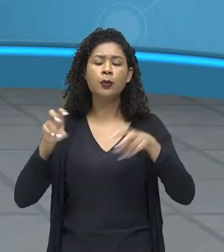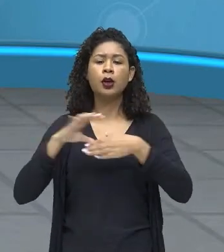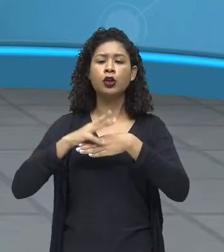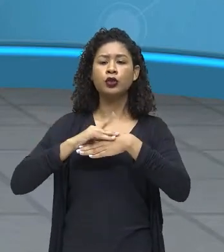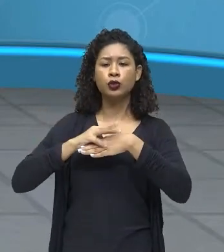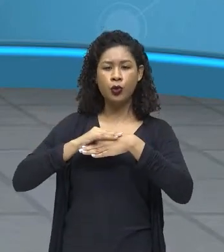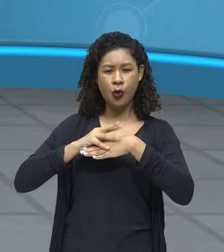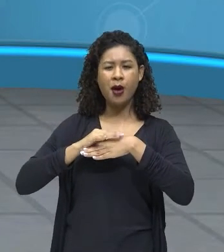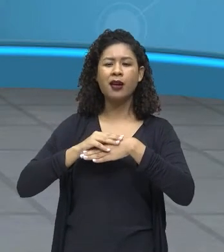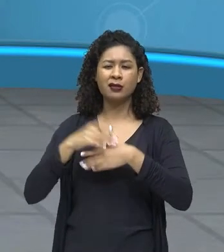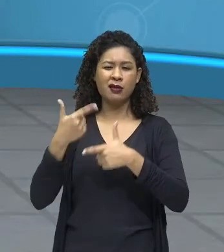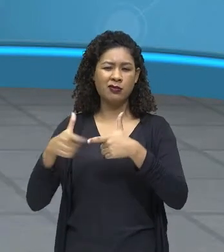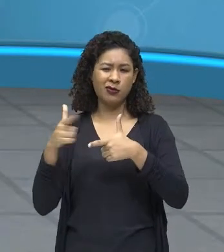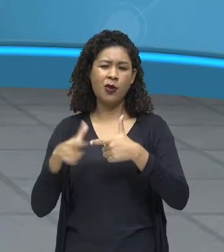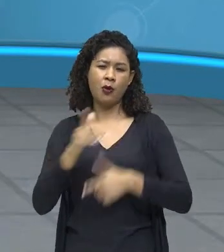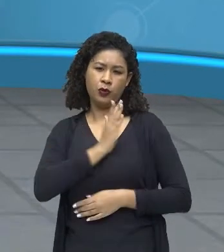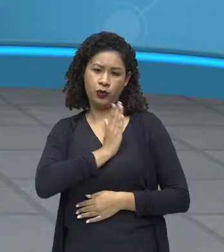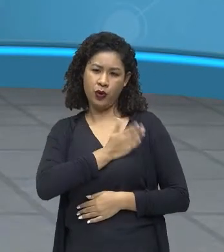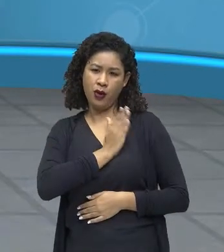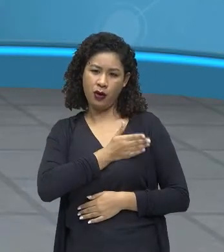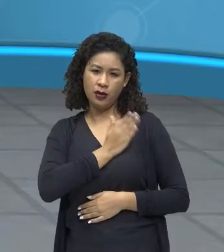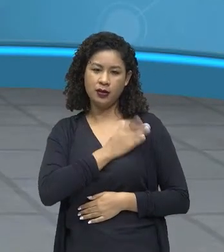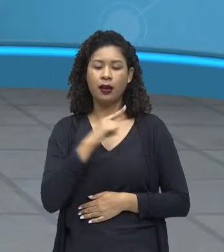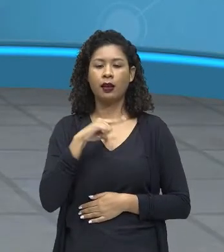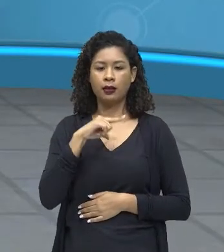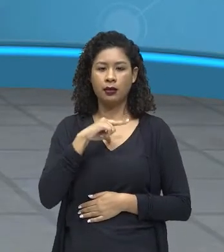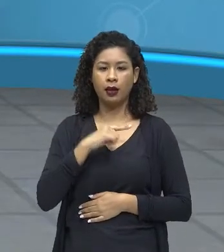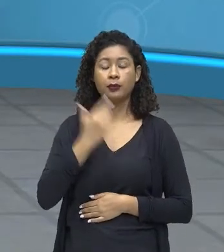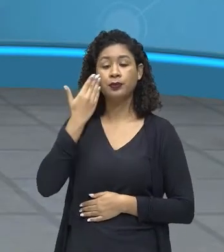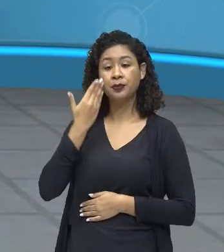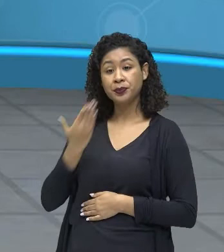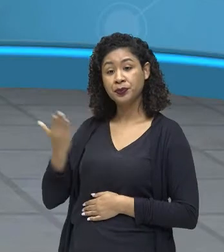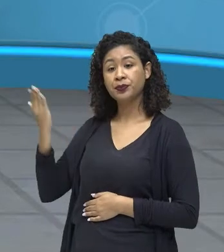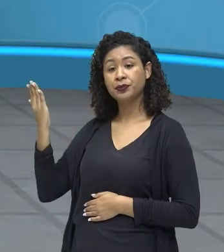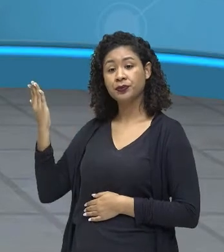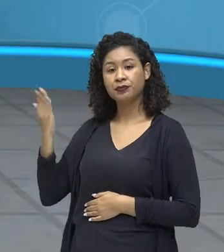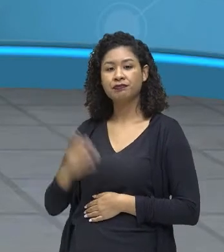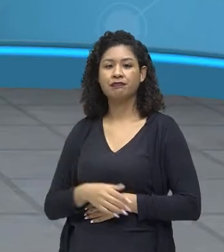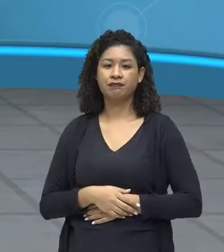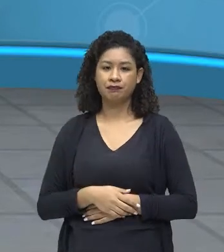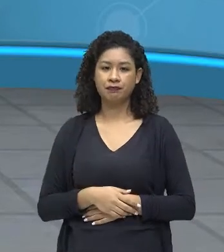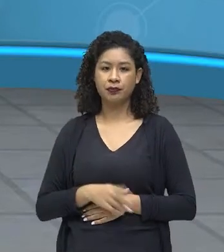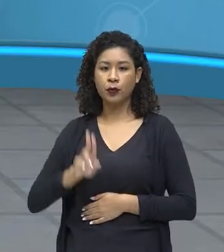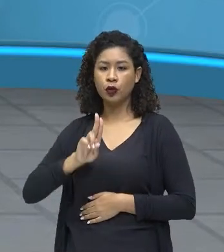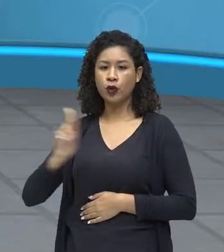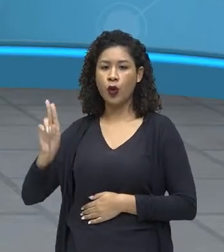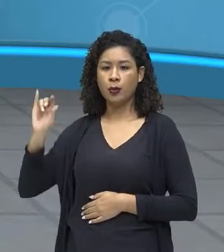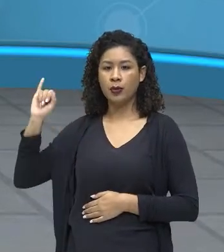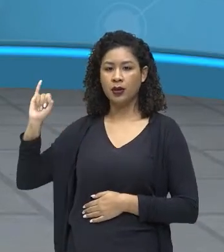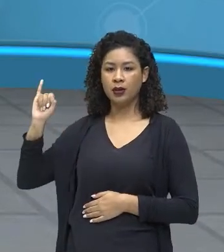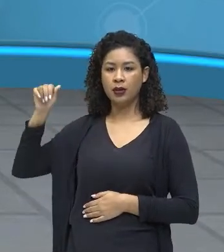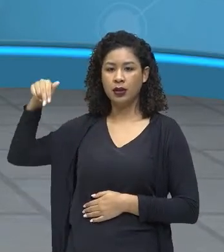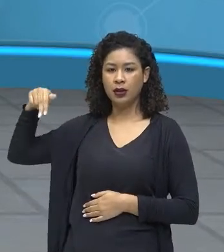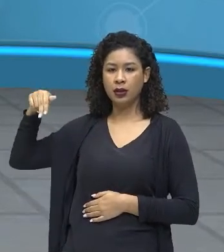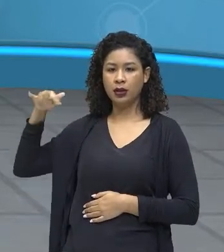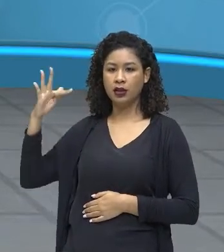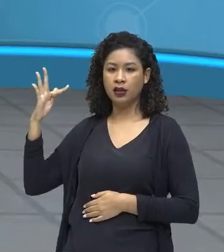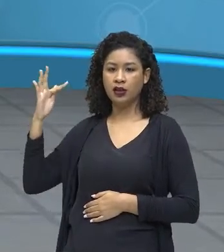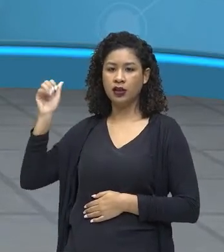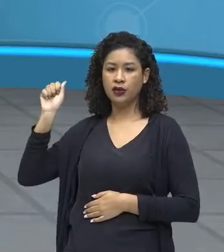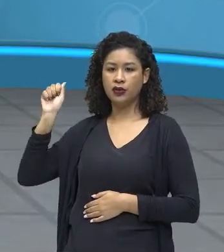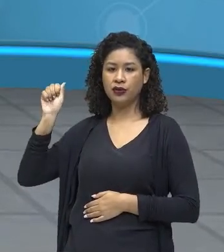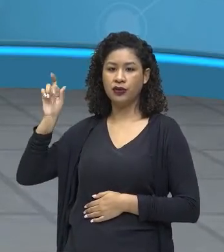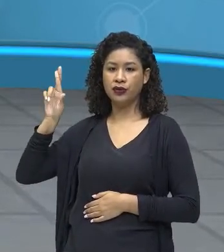sistema cardiovascular, né? Então vamos iniciar observando aqui, ó, o infarto, né, que é bastante conhecido e por que